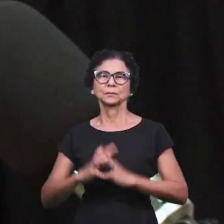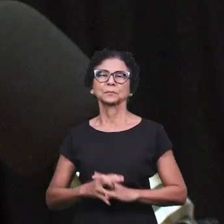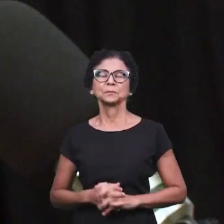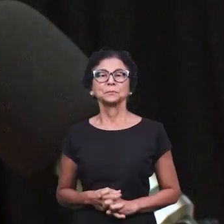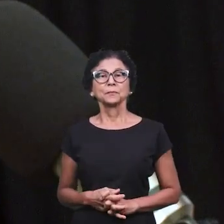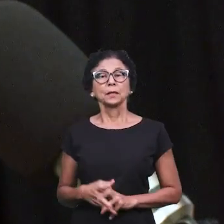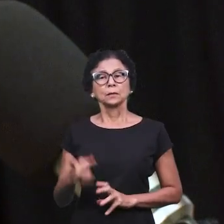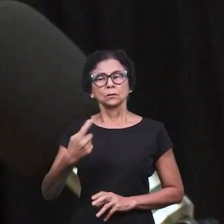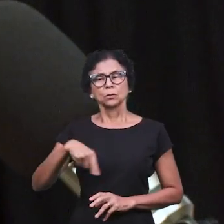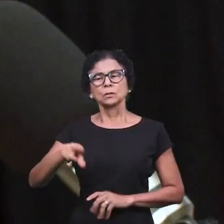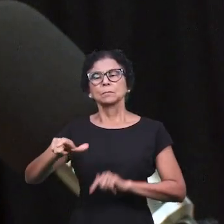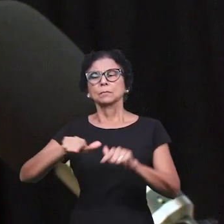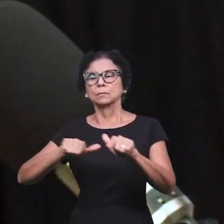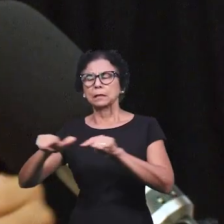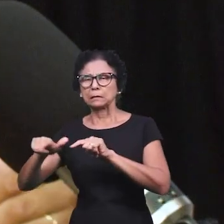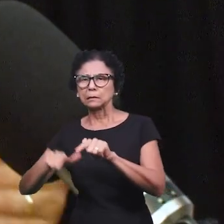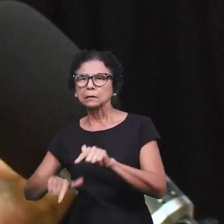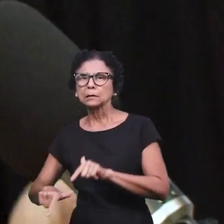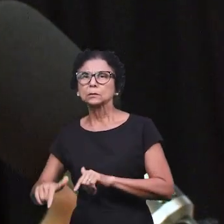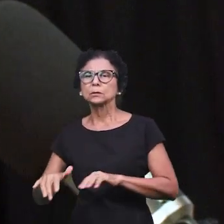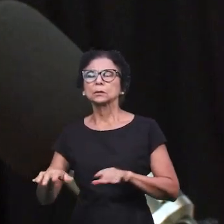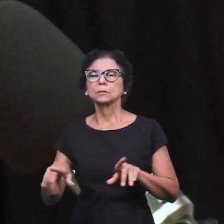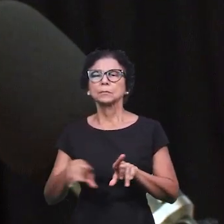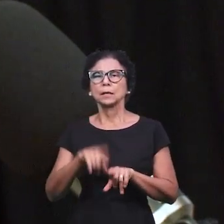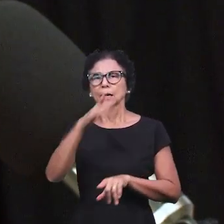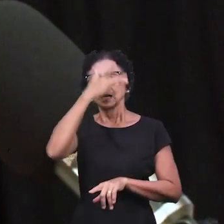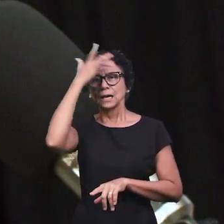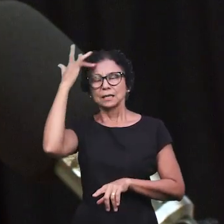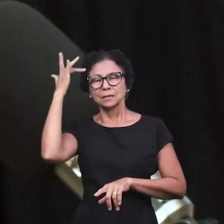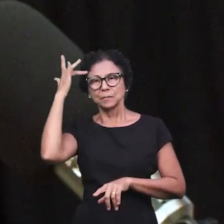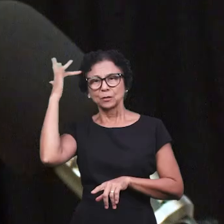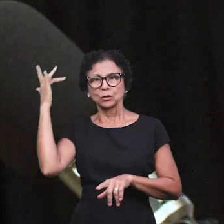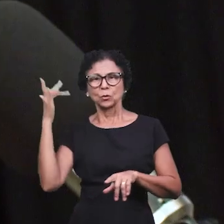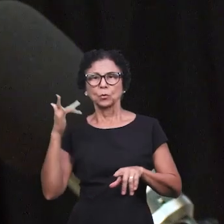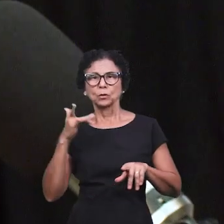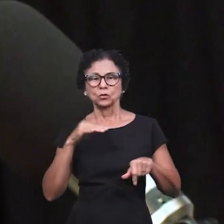se preparando para os irmãos para receber os irmãos que estão ali